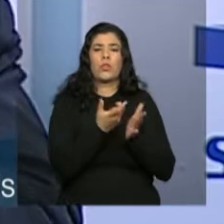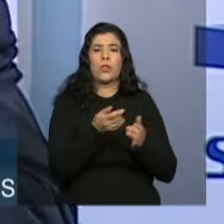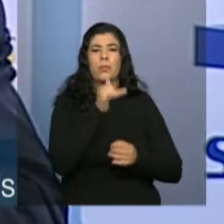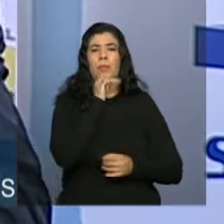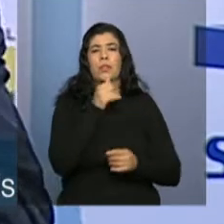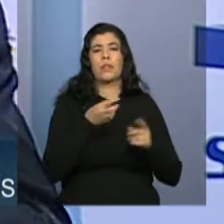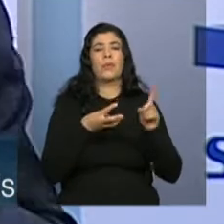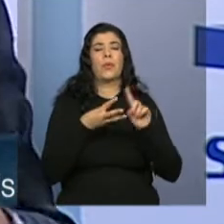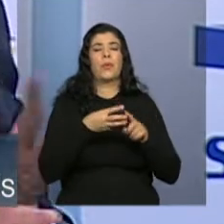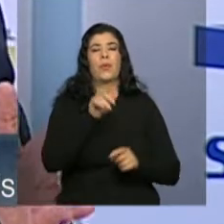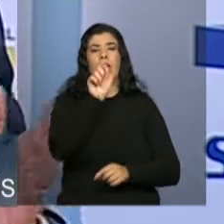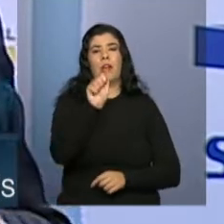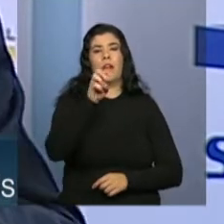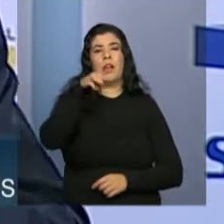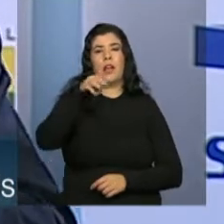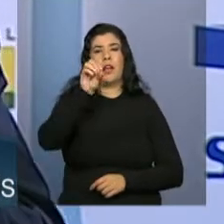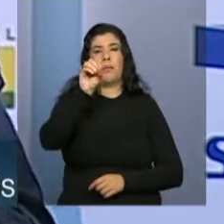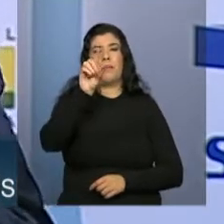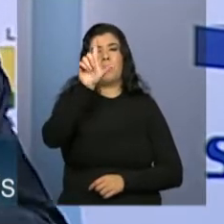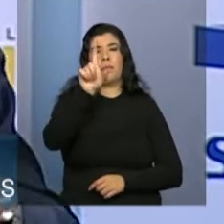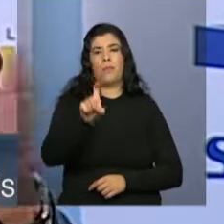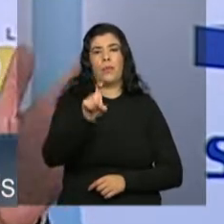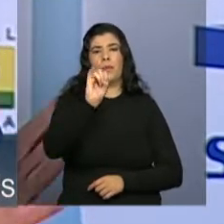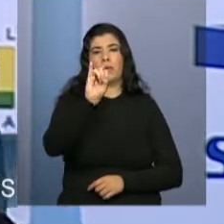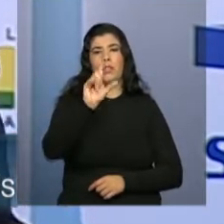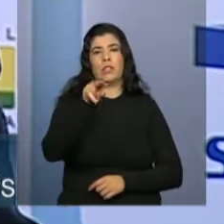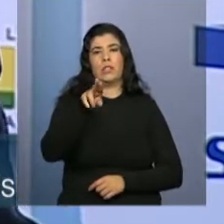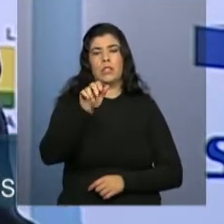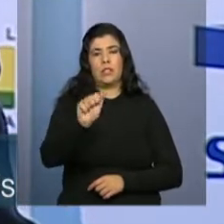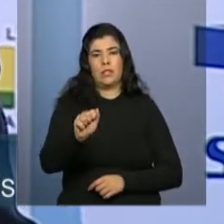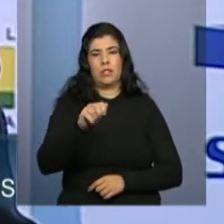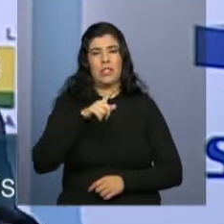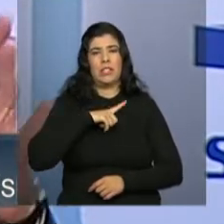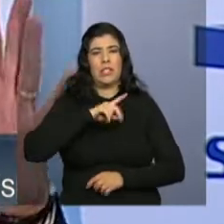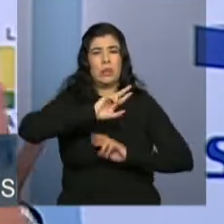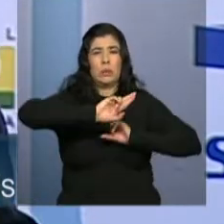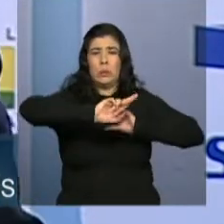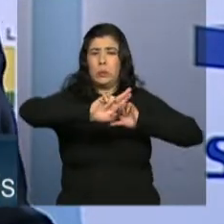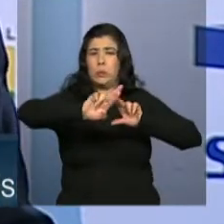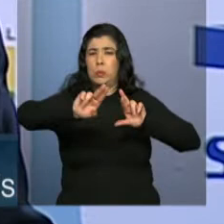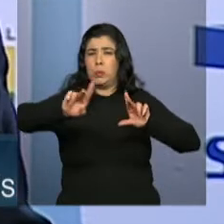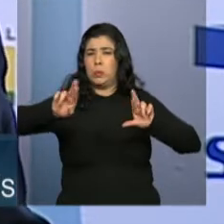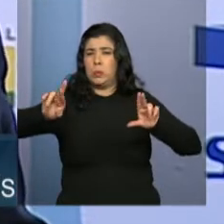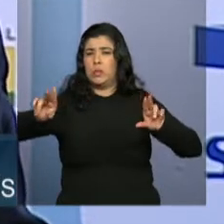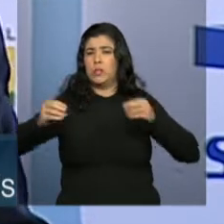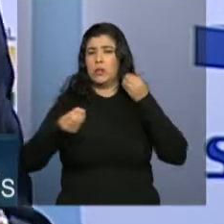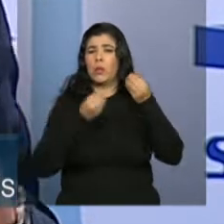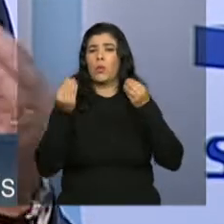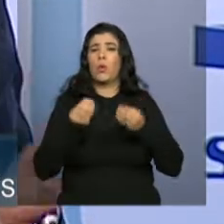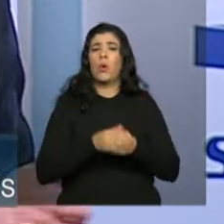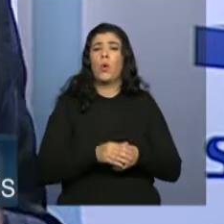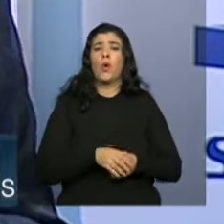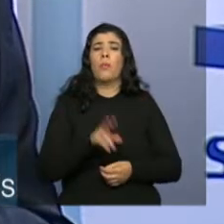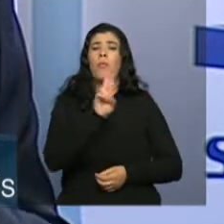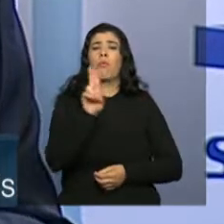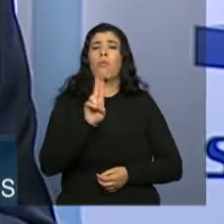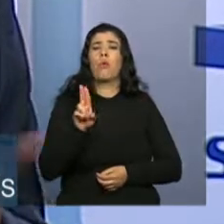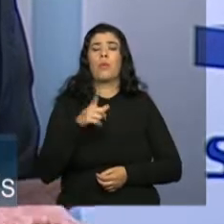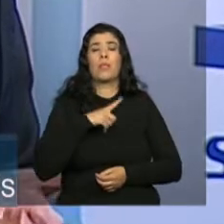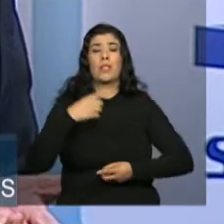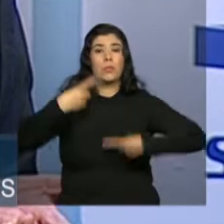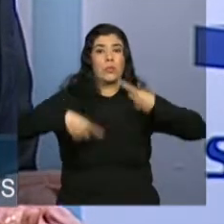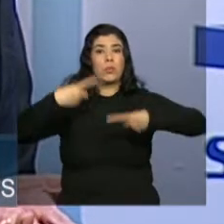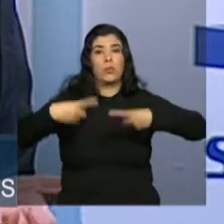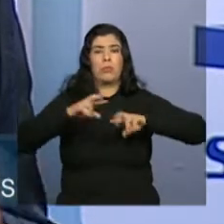Amoxilina é um antibiótico muito utilizado também que tem Talvez algumas dezenas de de apresentação então tem uma